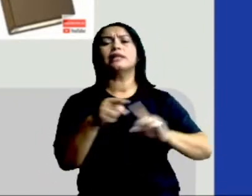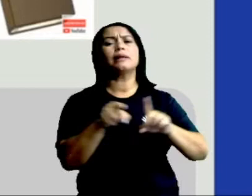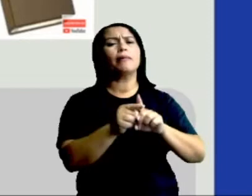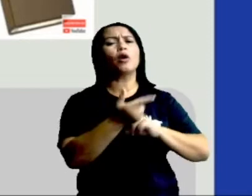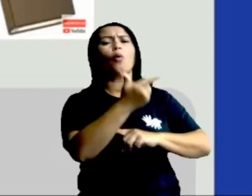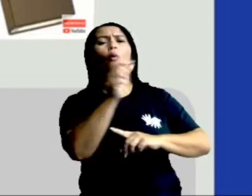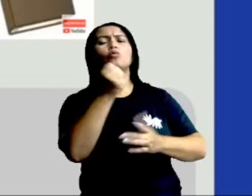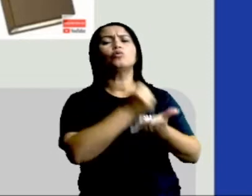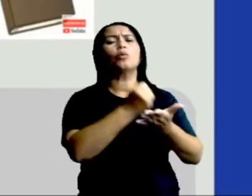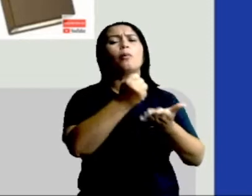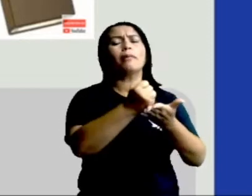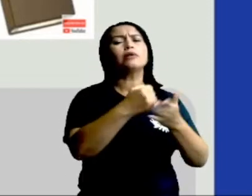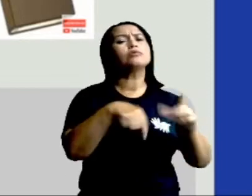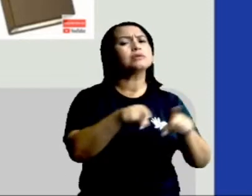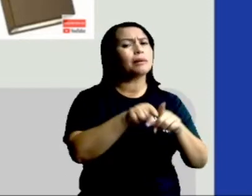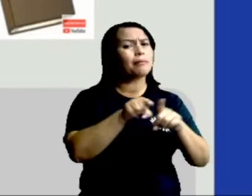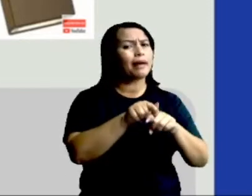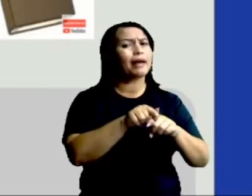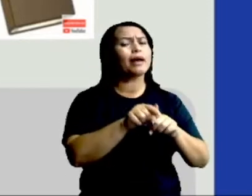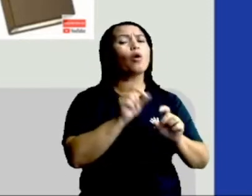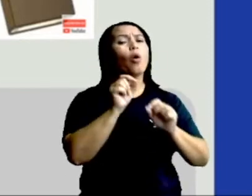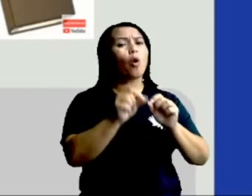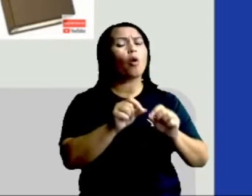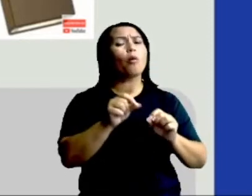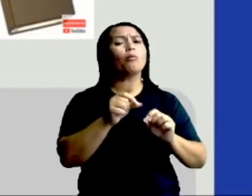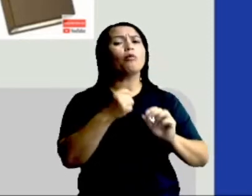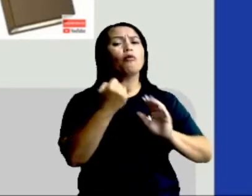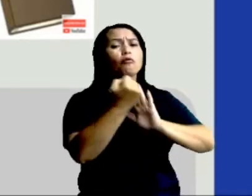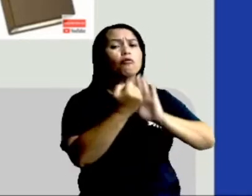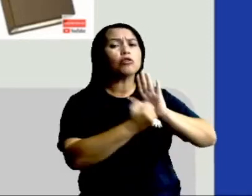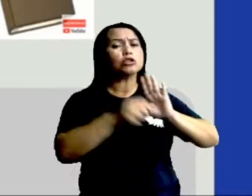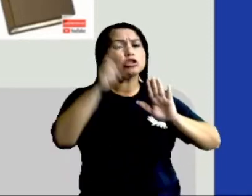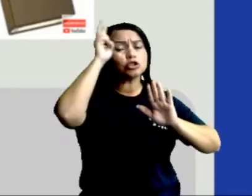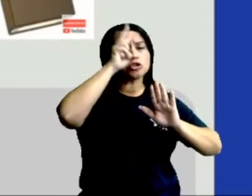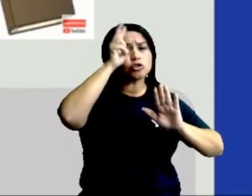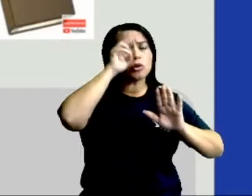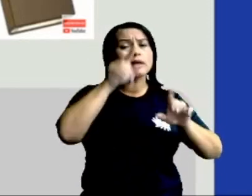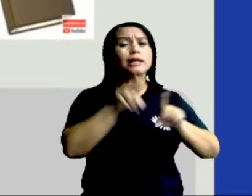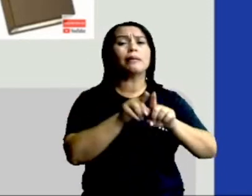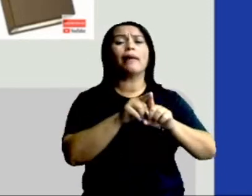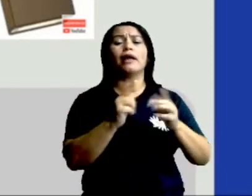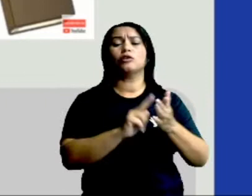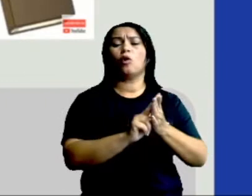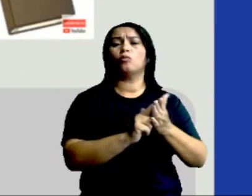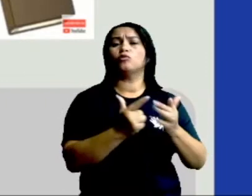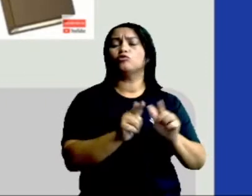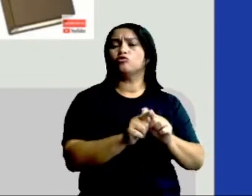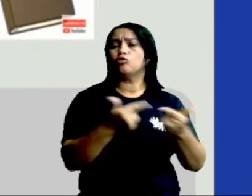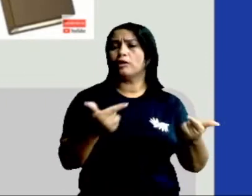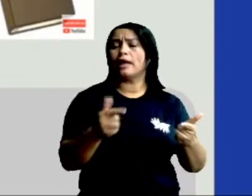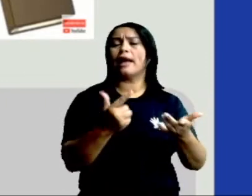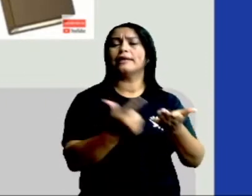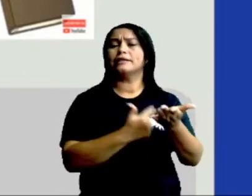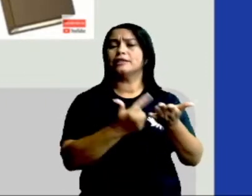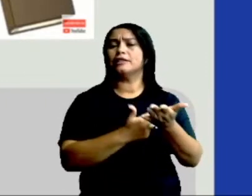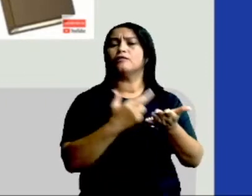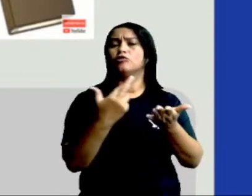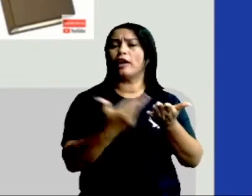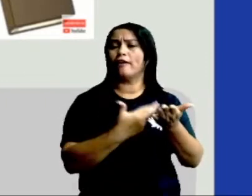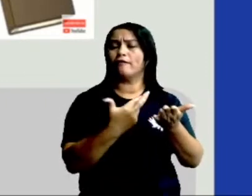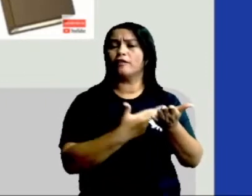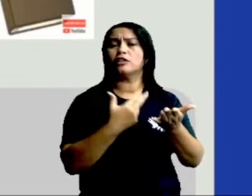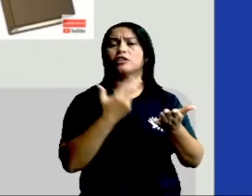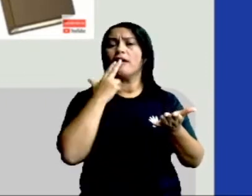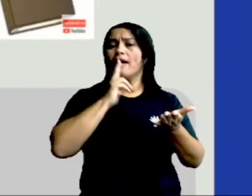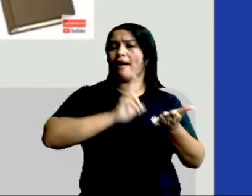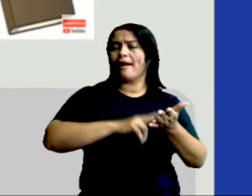também passaram a ser considerados como fontes históricas escritas, tais como jornais, livros, revistas,